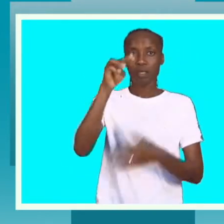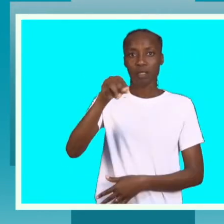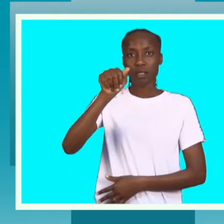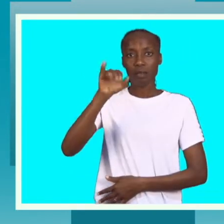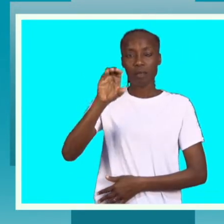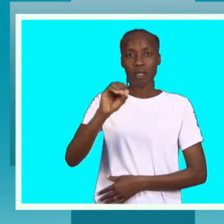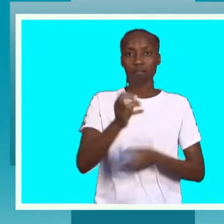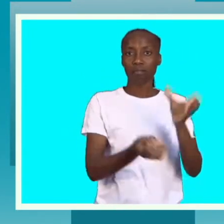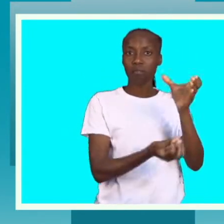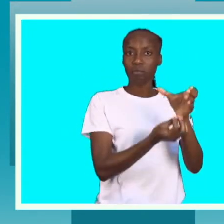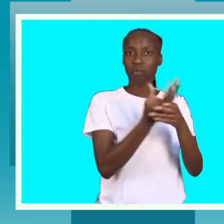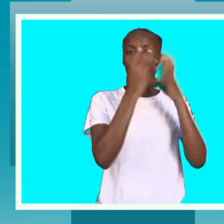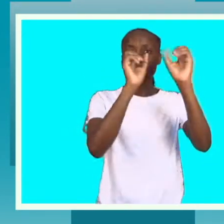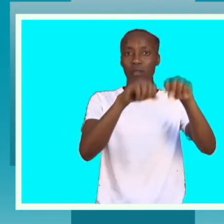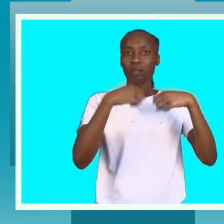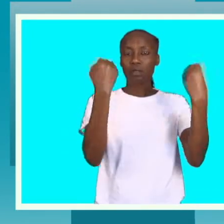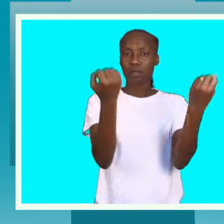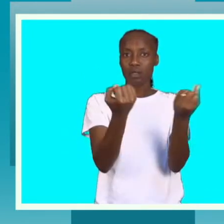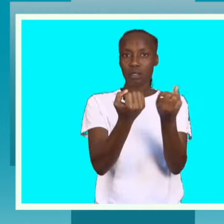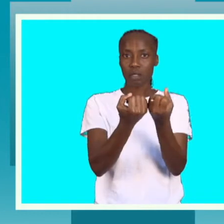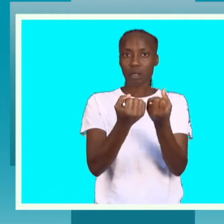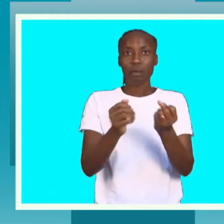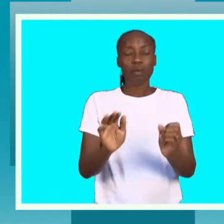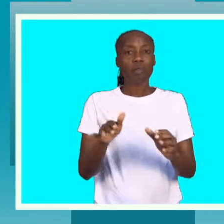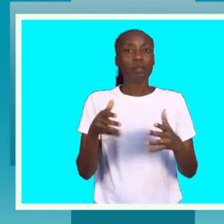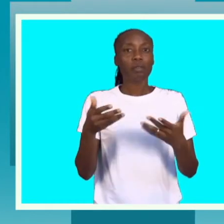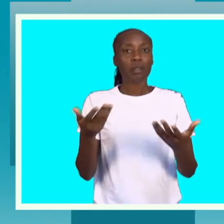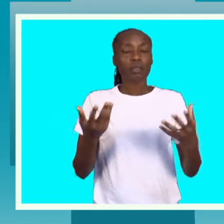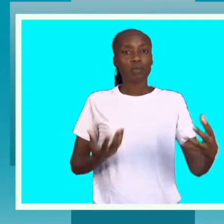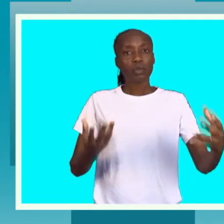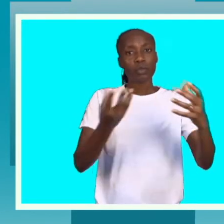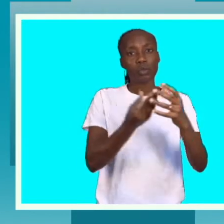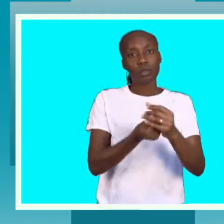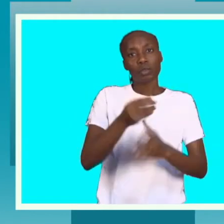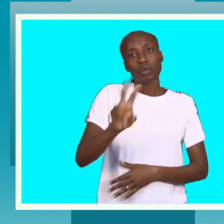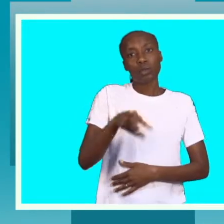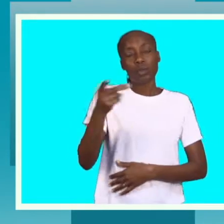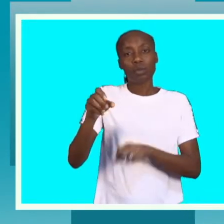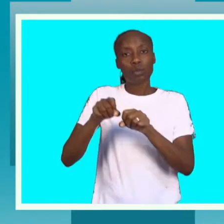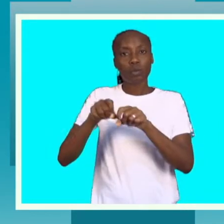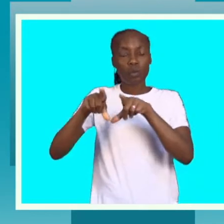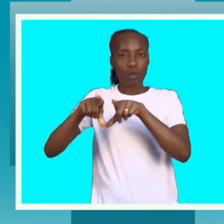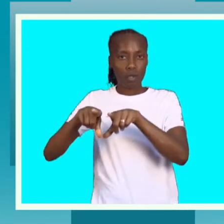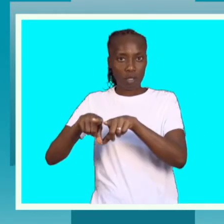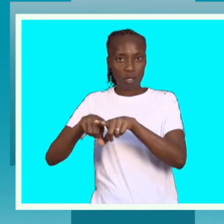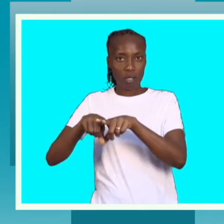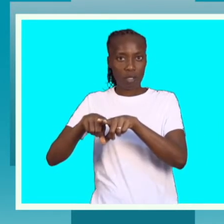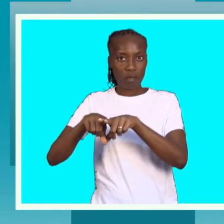maio, criou-se essa associação. Então, em conjunto com os outros colegas,